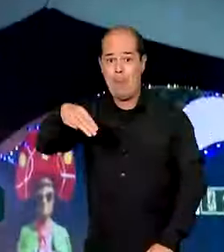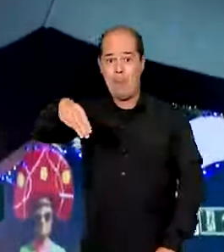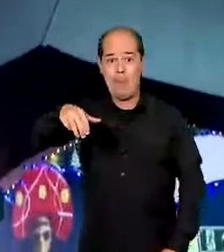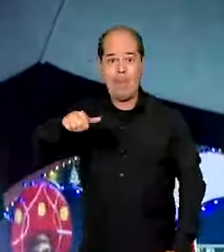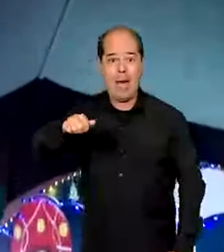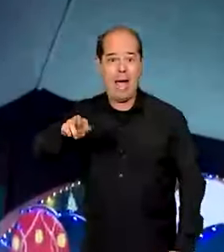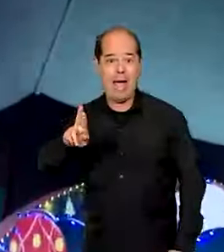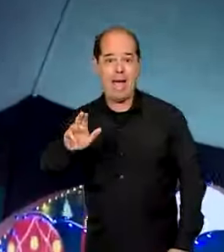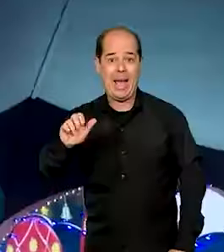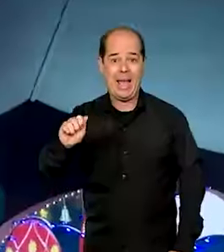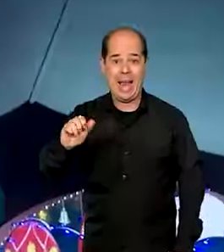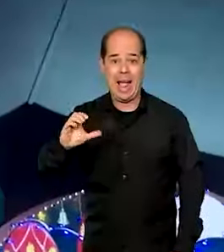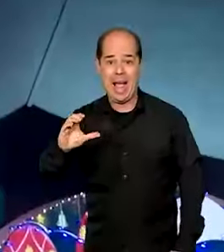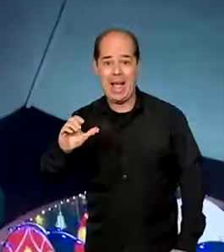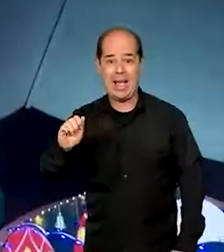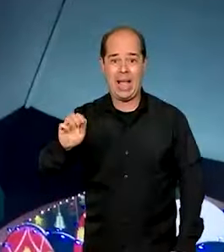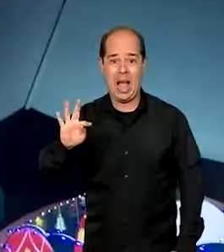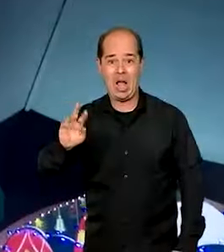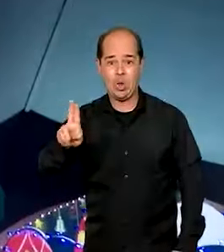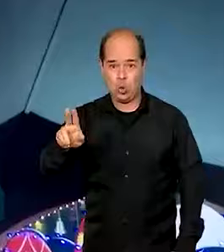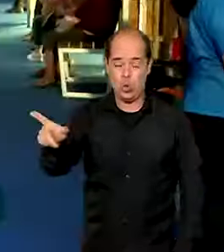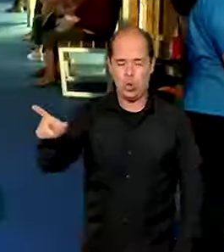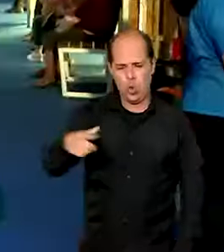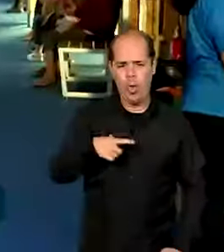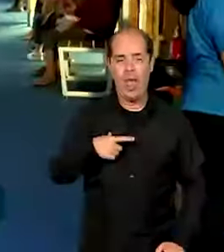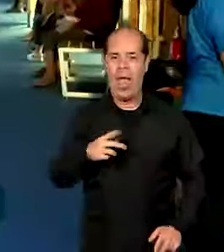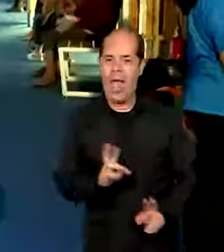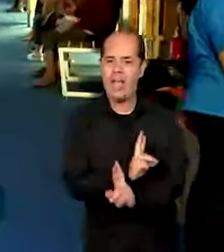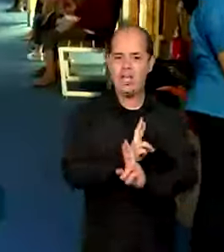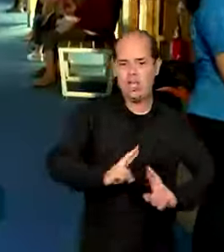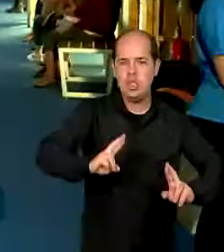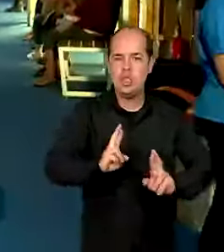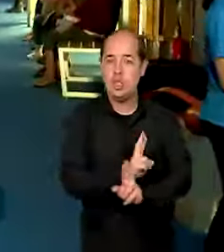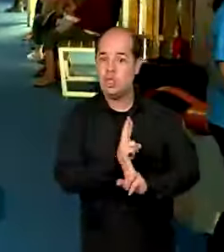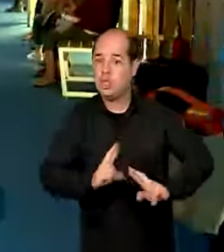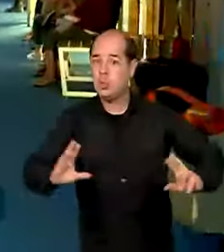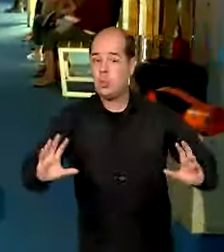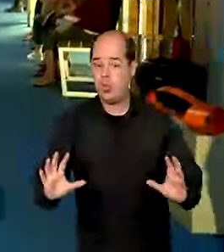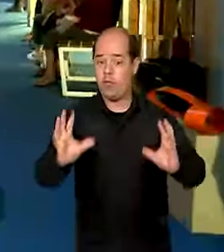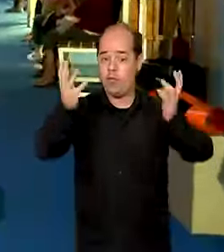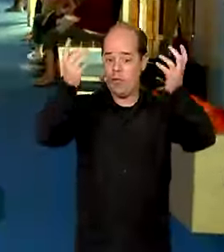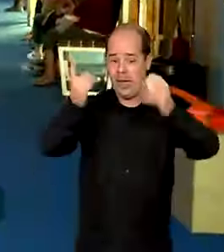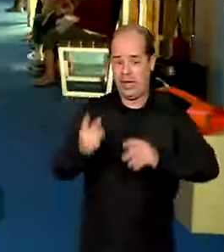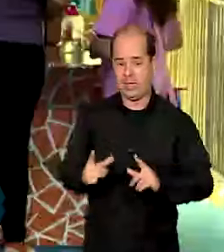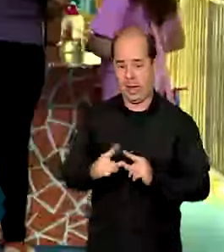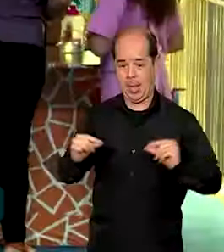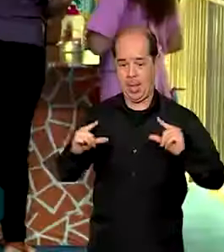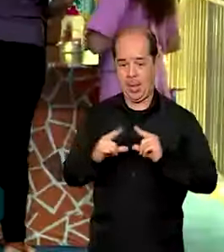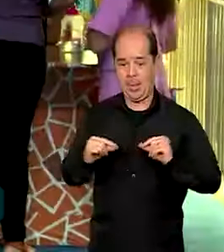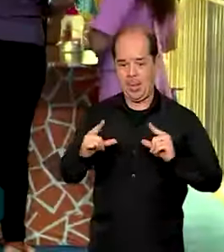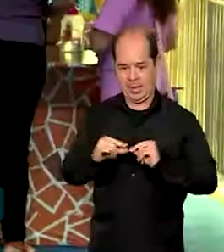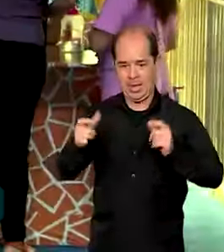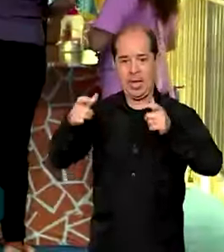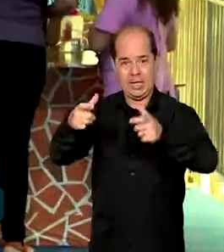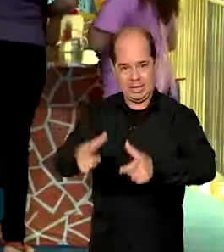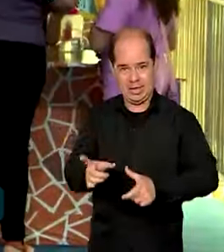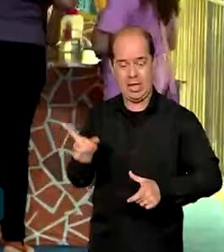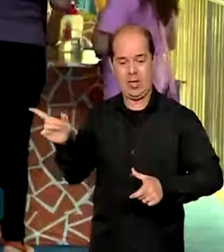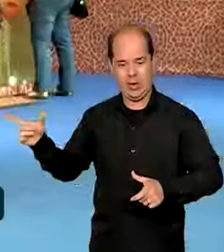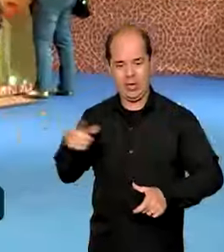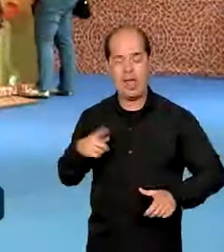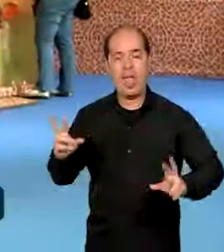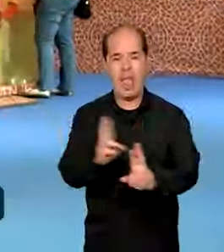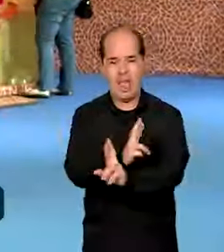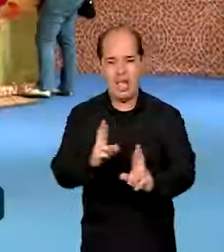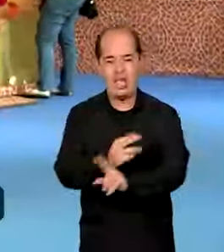que Natal é sempre a mesma coisa todo ano vai se surpreender na Caixa Cultural em Brasília. O evento Ritmos do Natal,